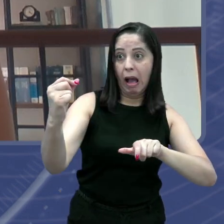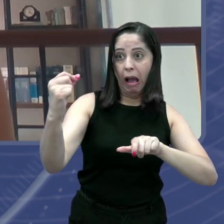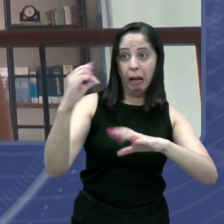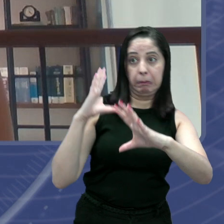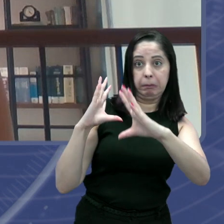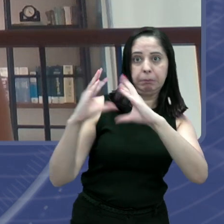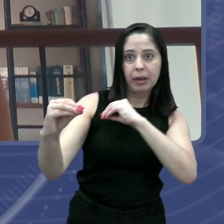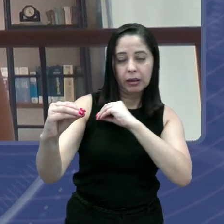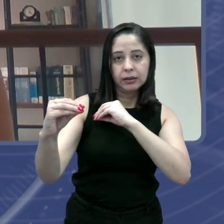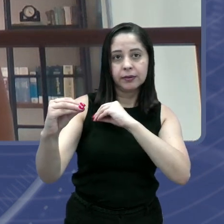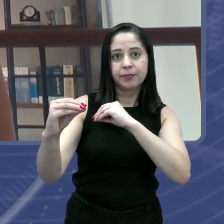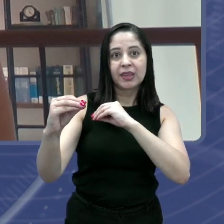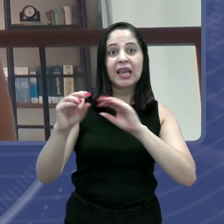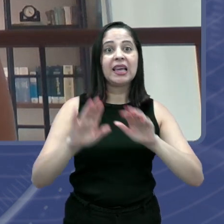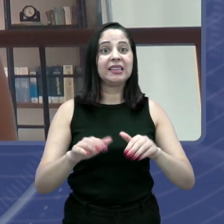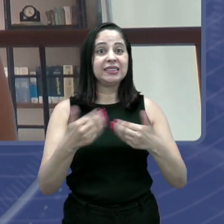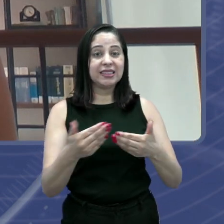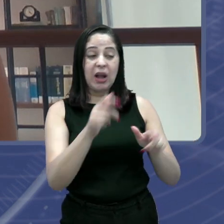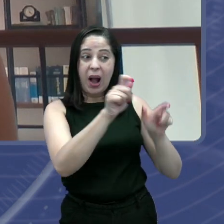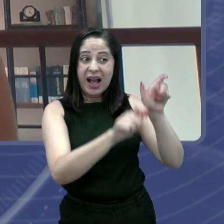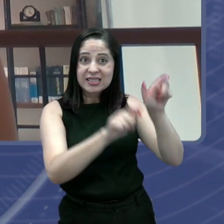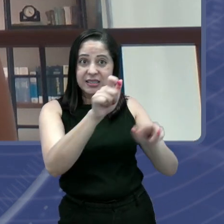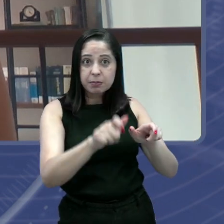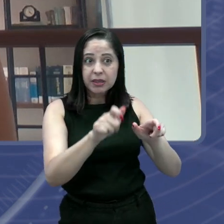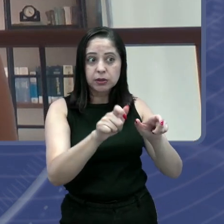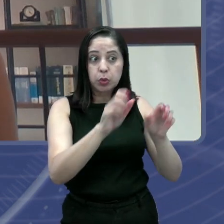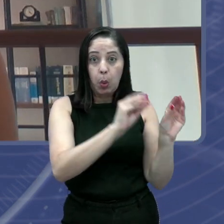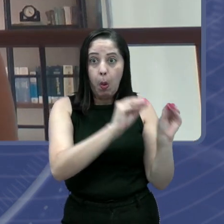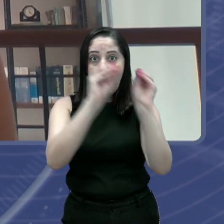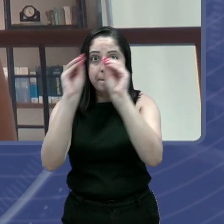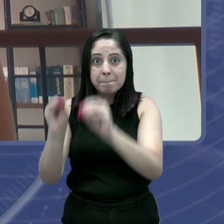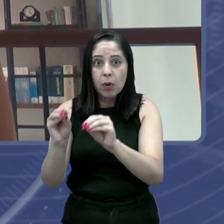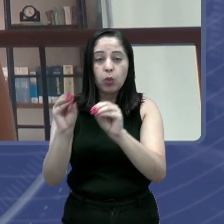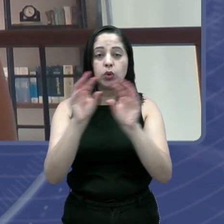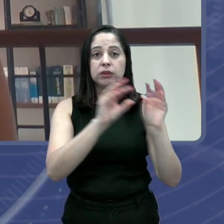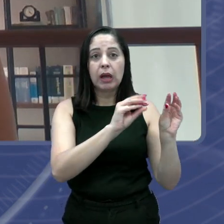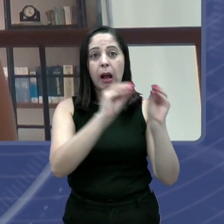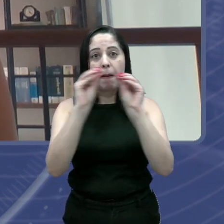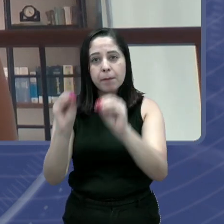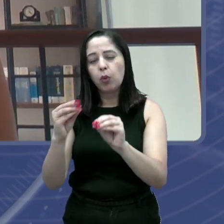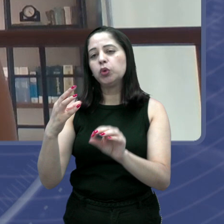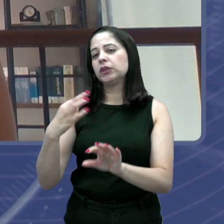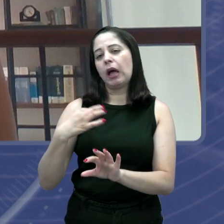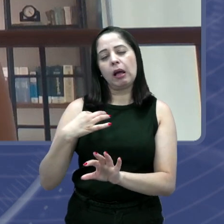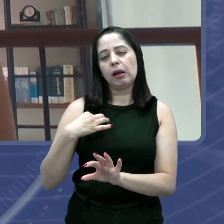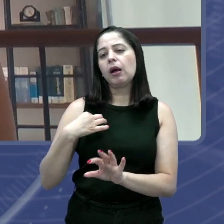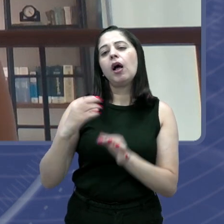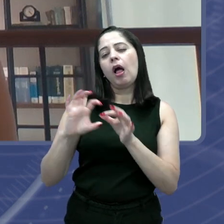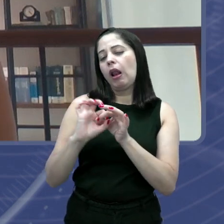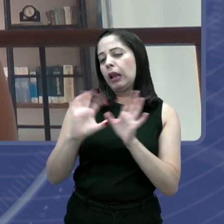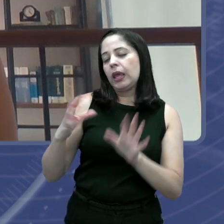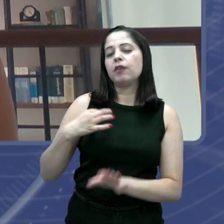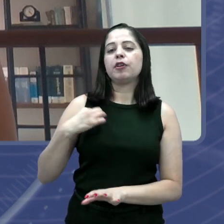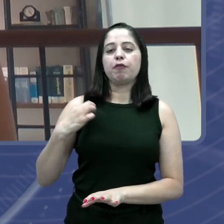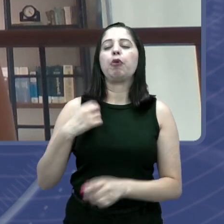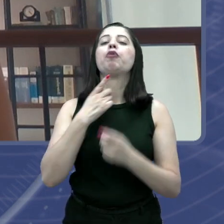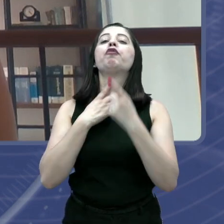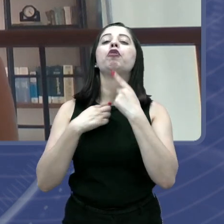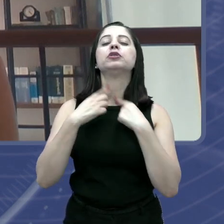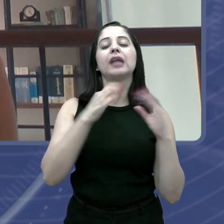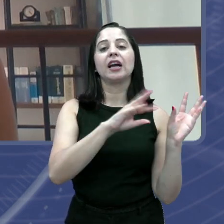elas acabam mudando por vontade própria, né, de uma forma mais planejada, e outras não, né? Outras